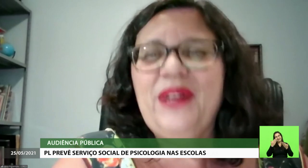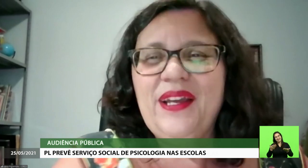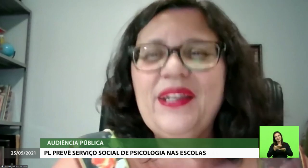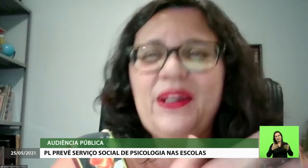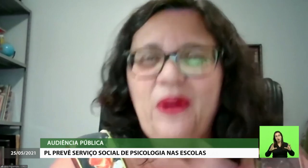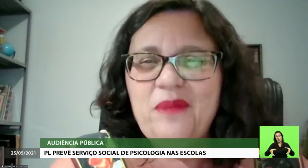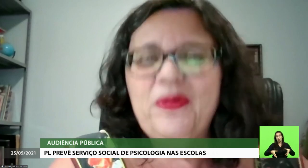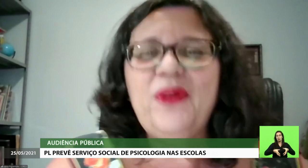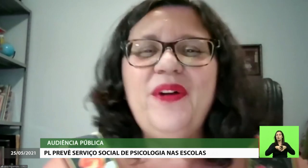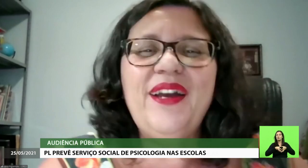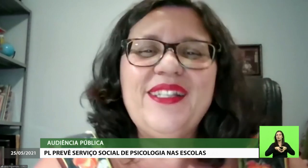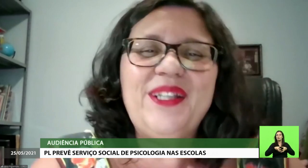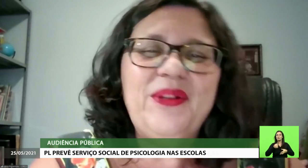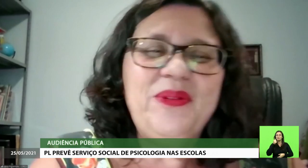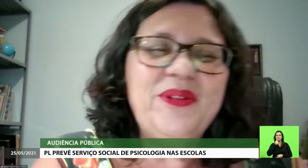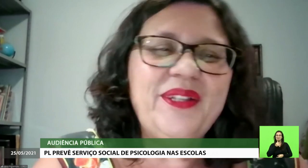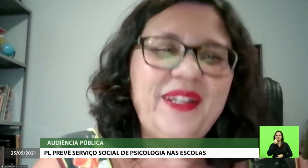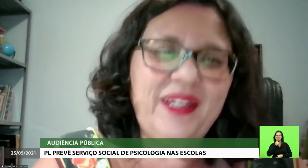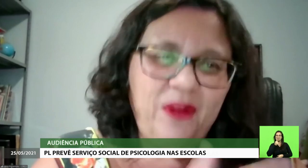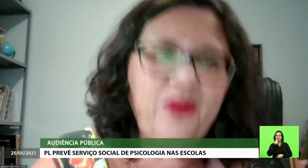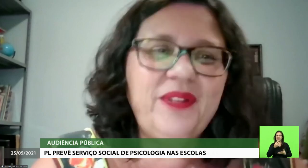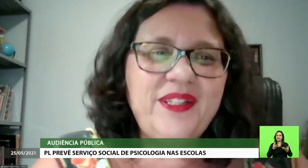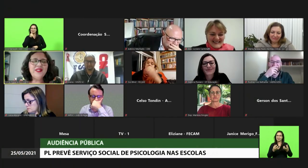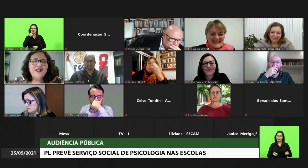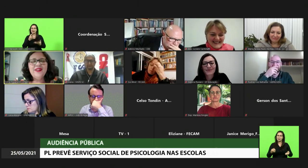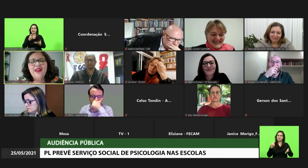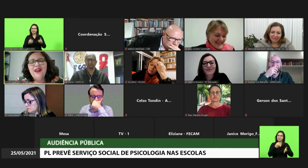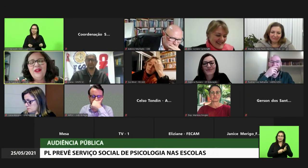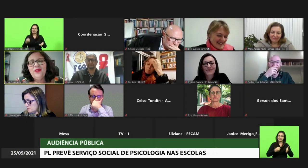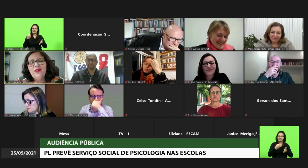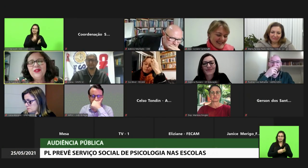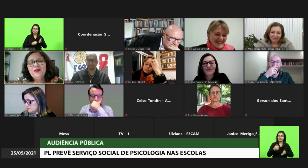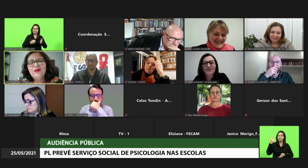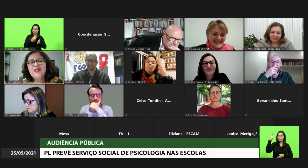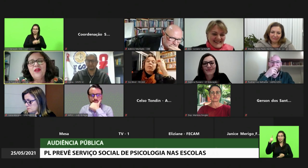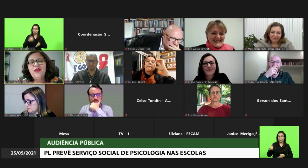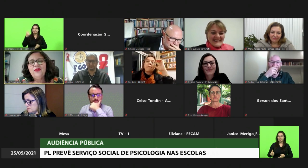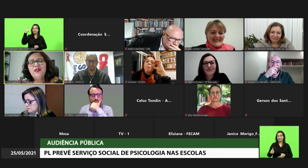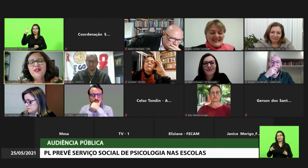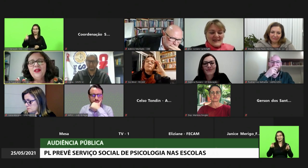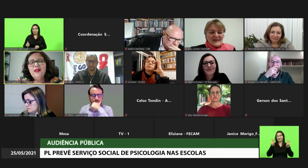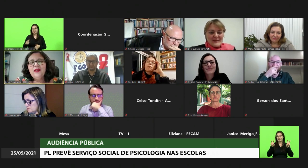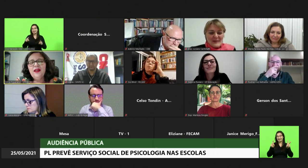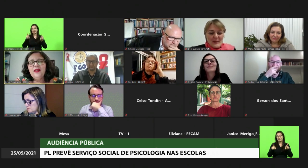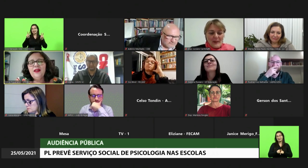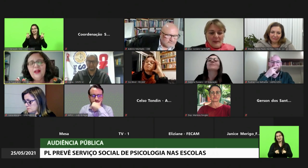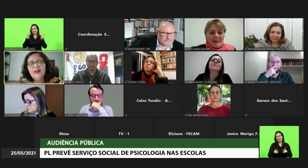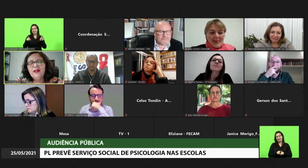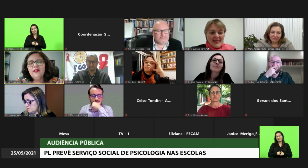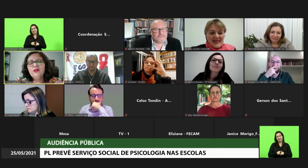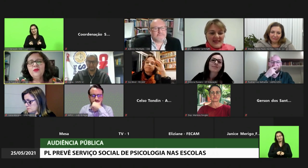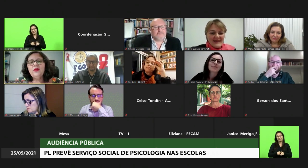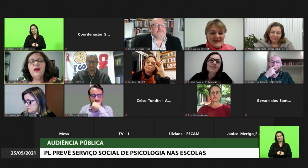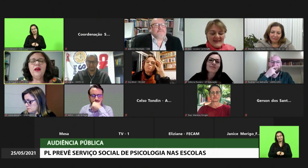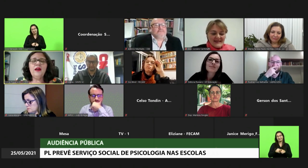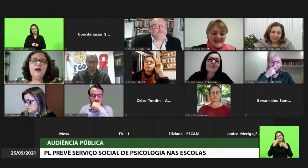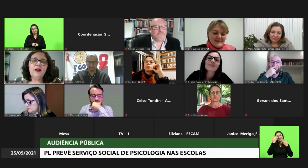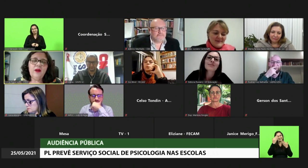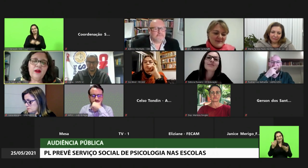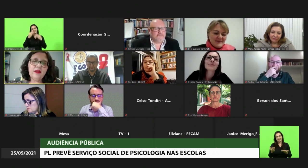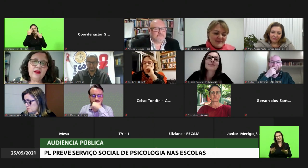né, que comprou essa luta e outras, né, outras lutas afins, né, e agradeço